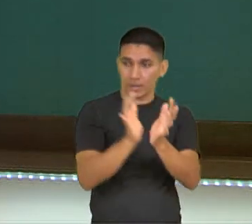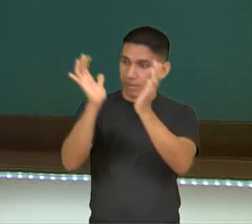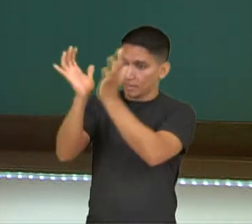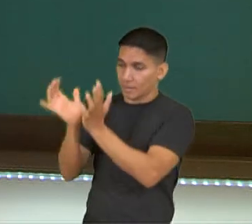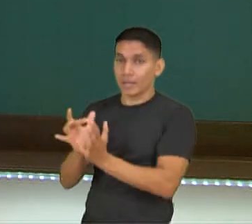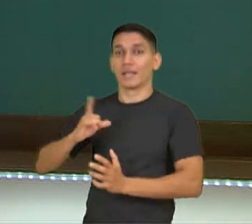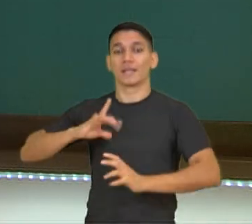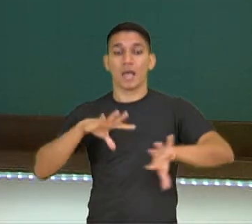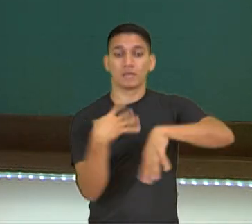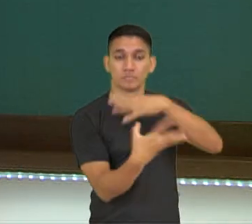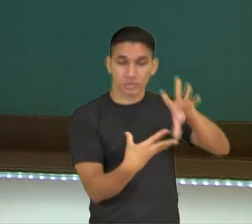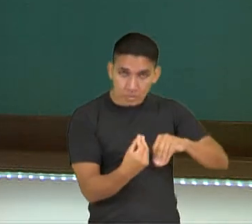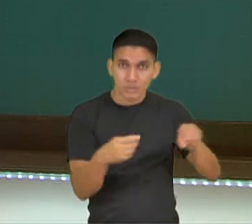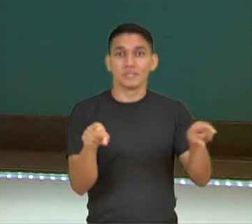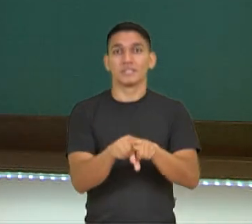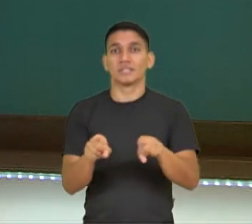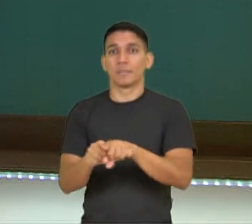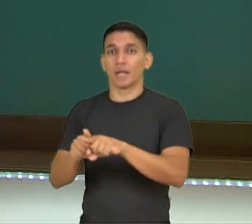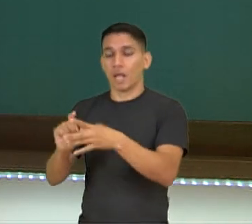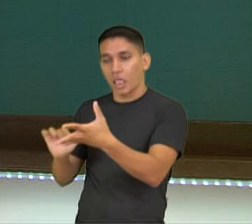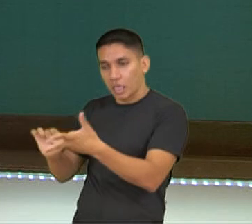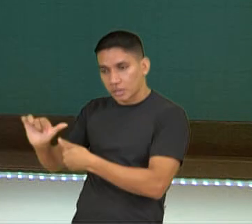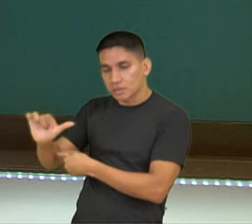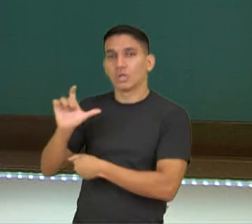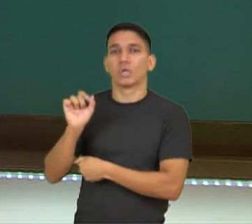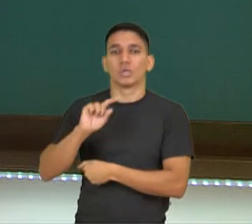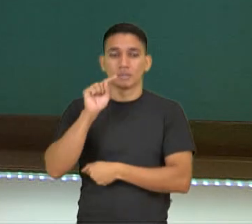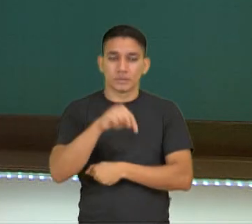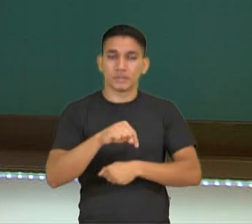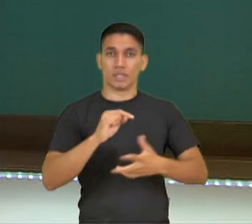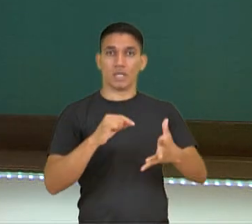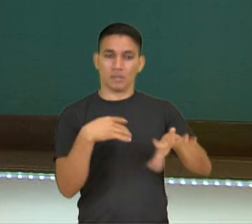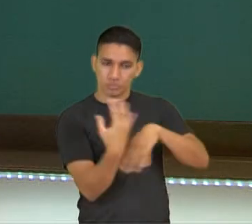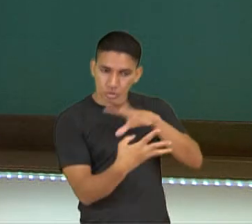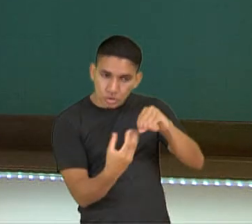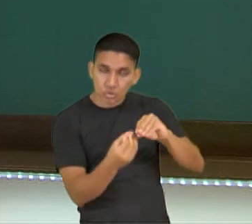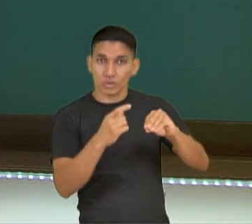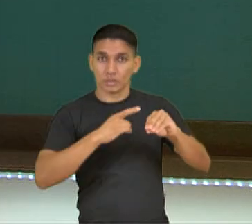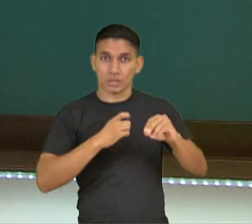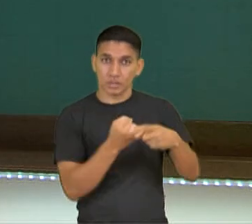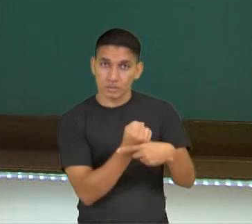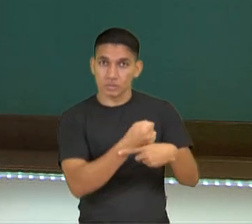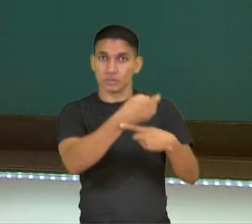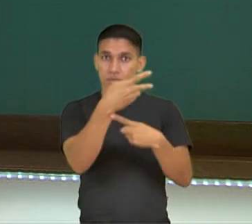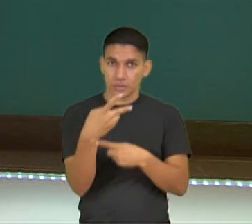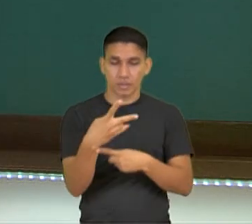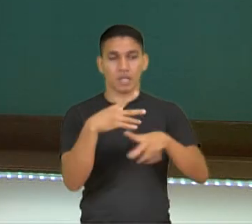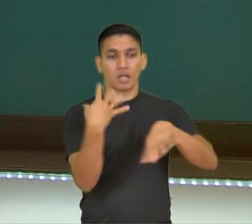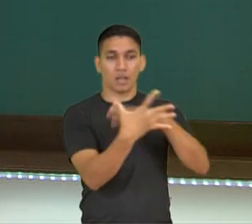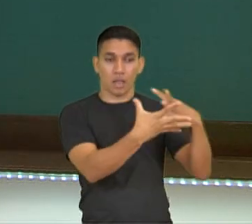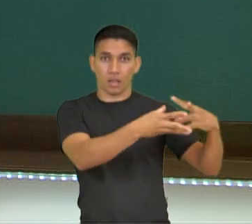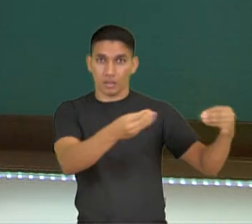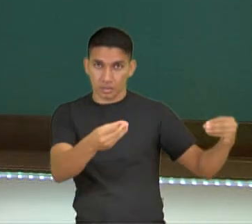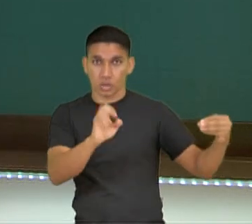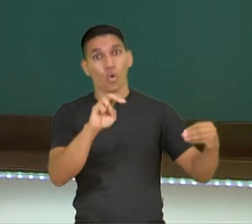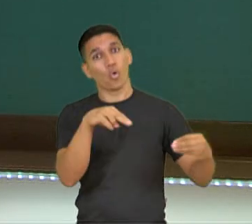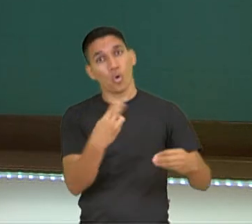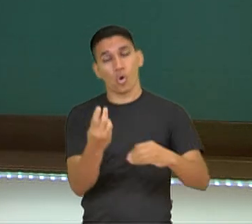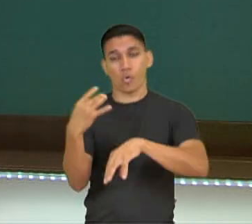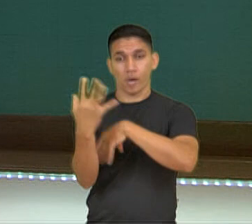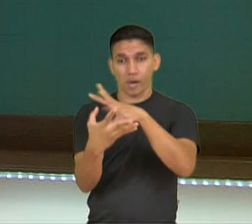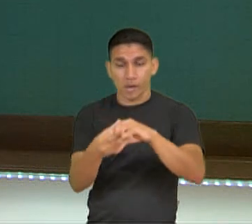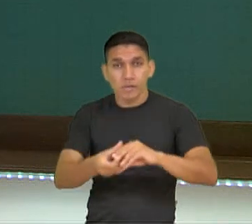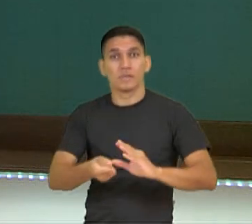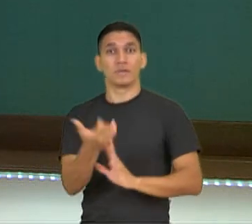misturas e substâncias. Quando nós falamos em misturas, nós temos misturas homogêneas ou heterogêneas,